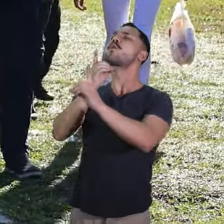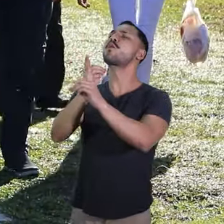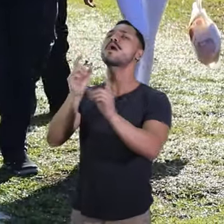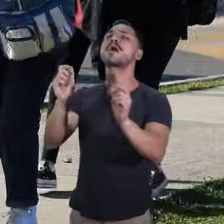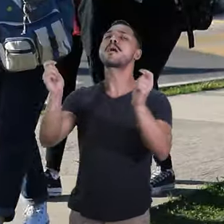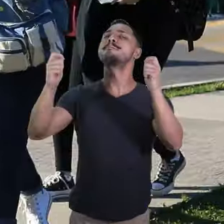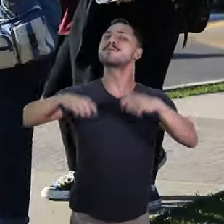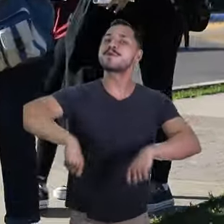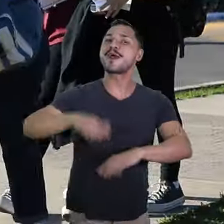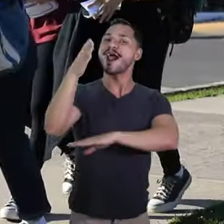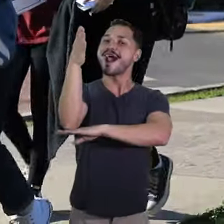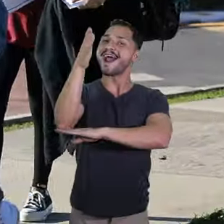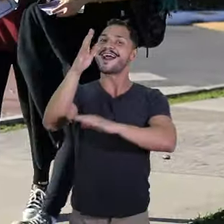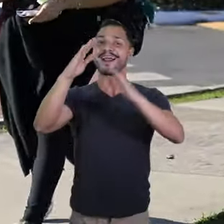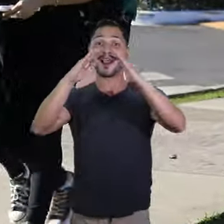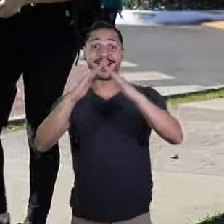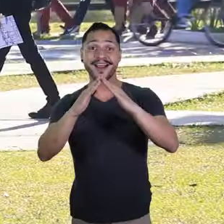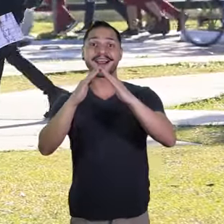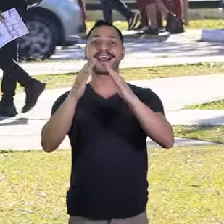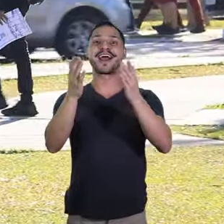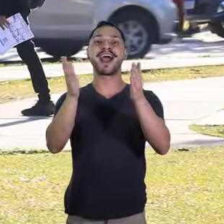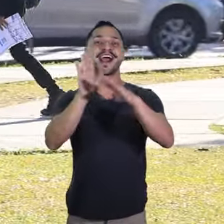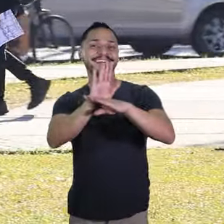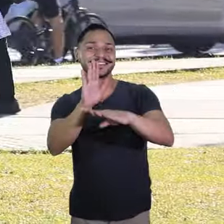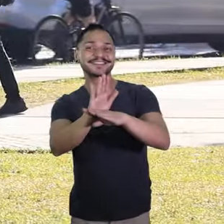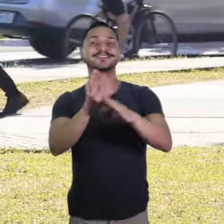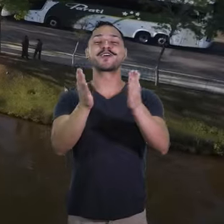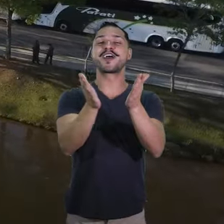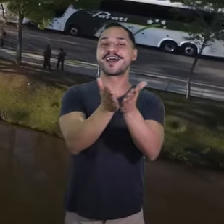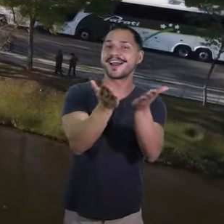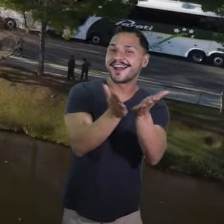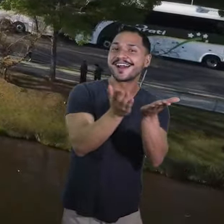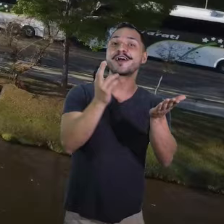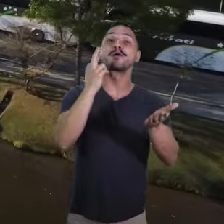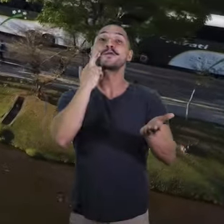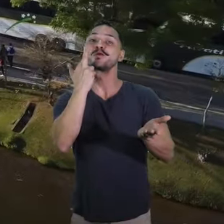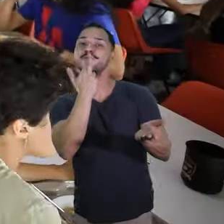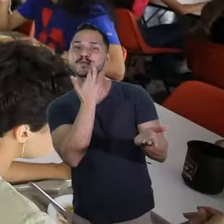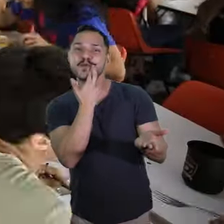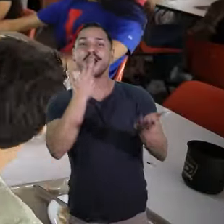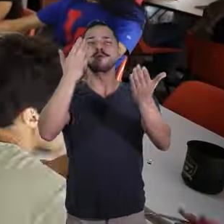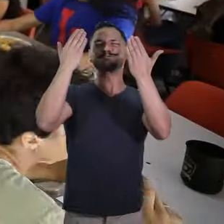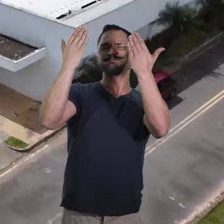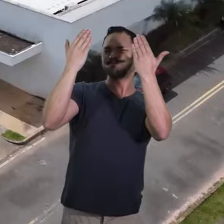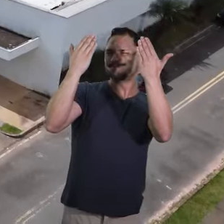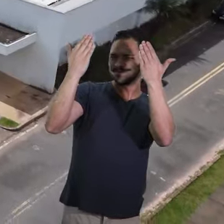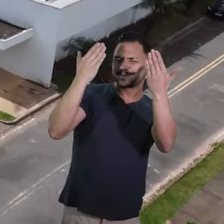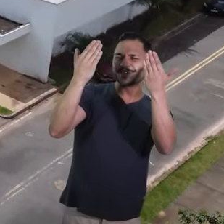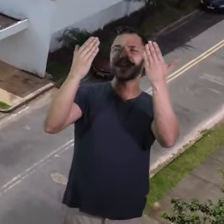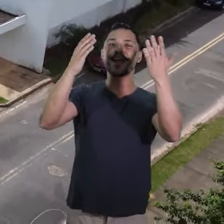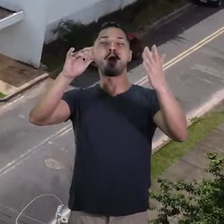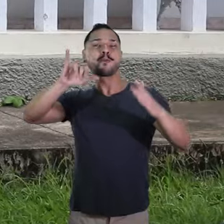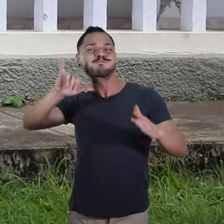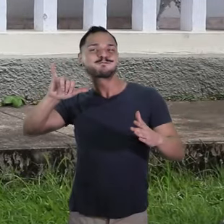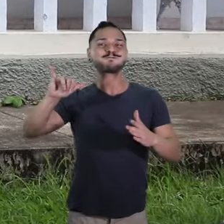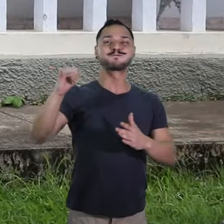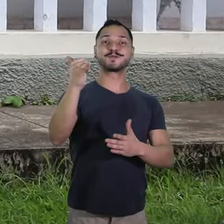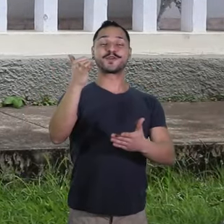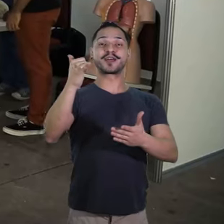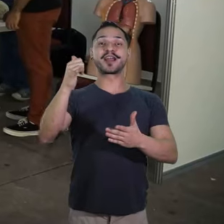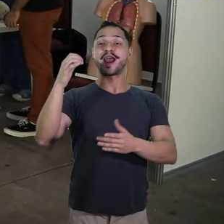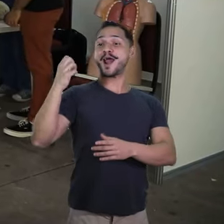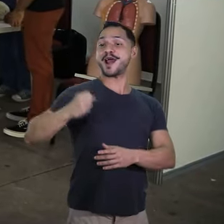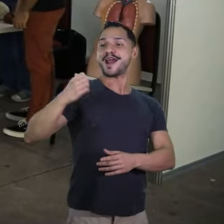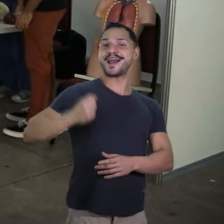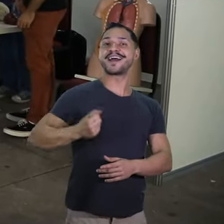o que o estudante encontra aqui, possibilidades de assistência estudantil, moradia estudantil, RU, divisão de saúde,